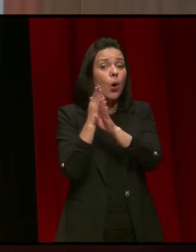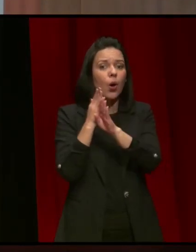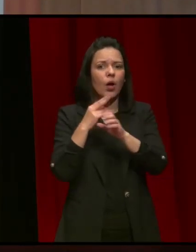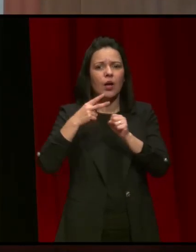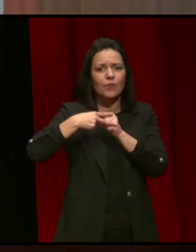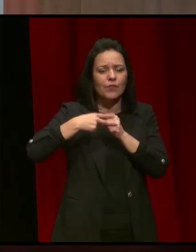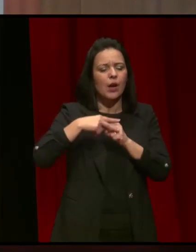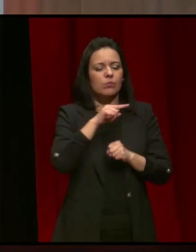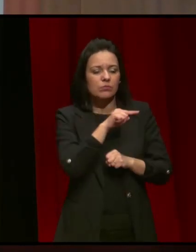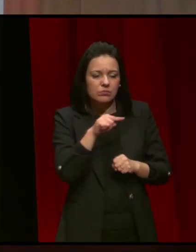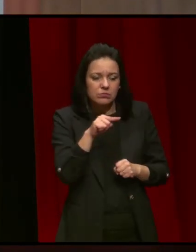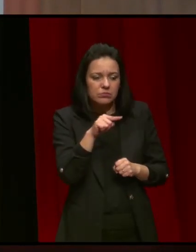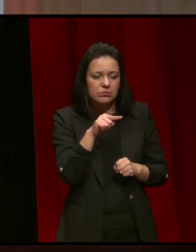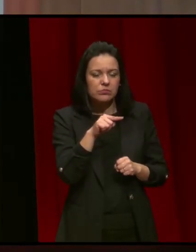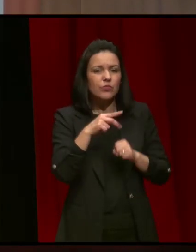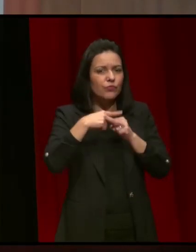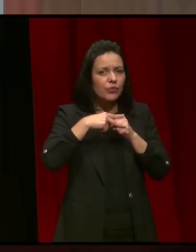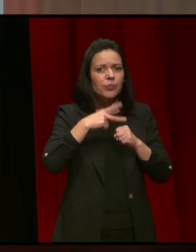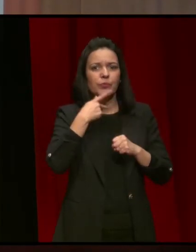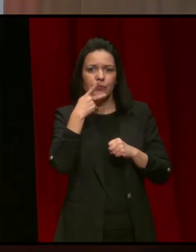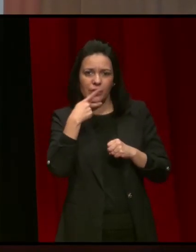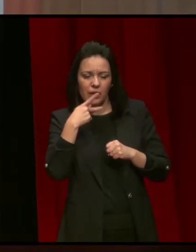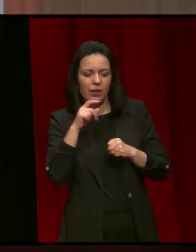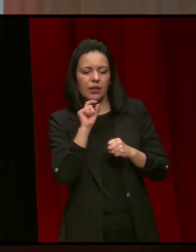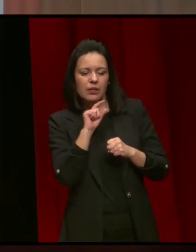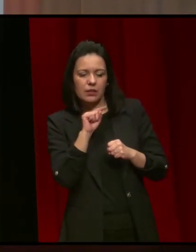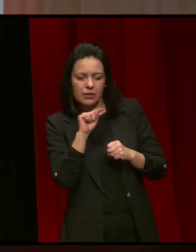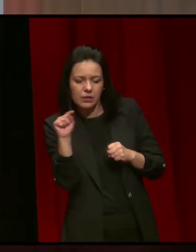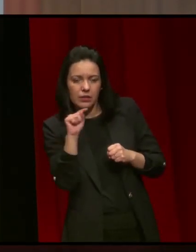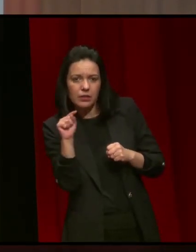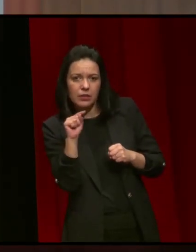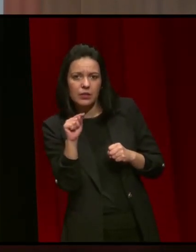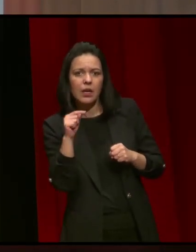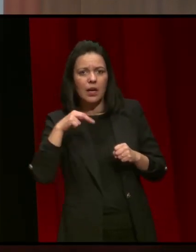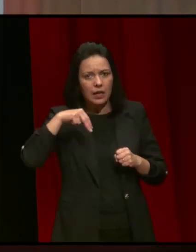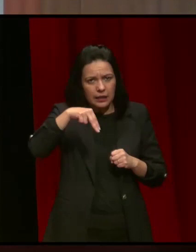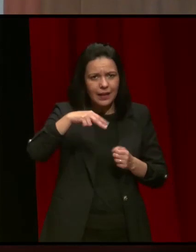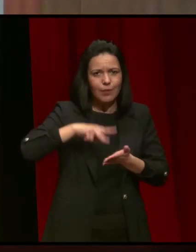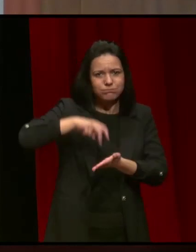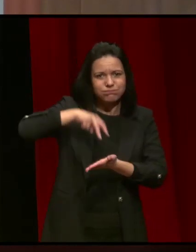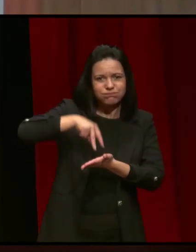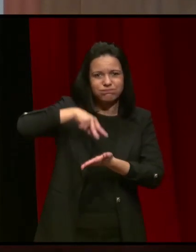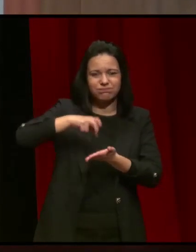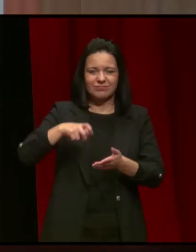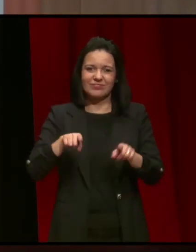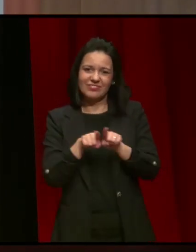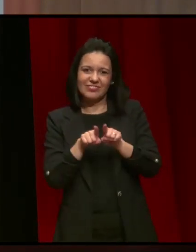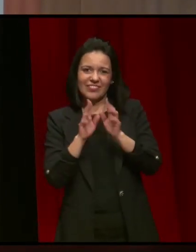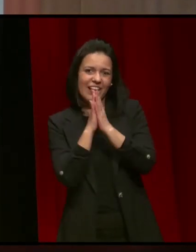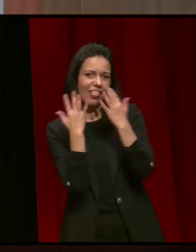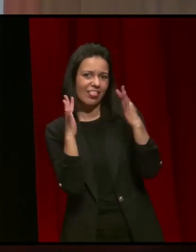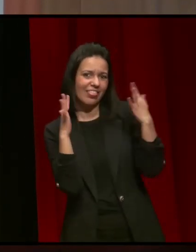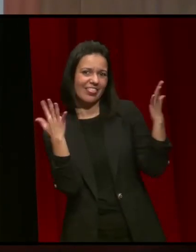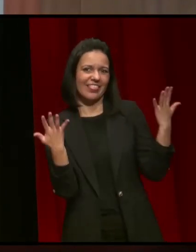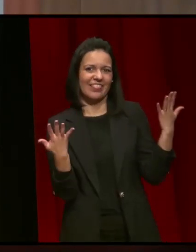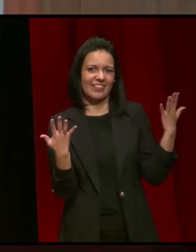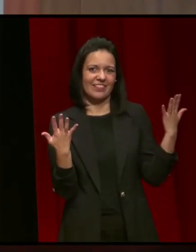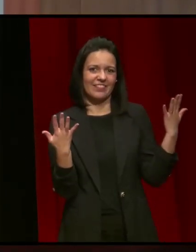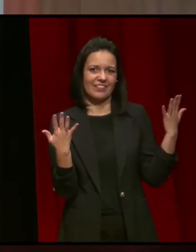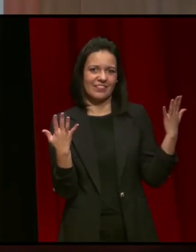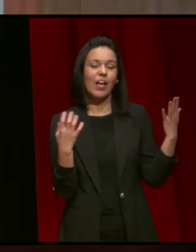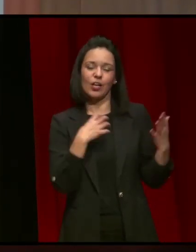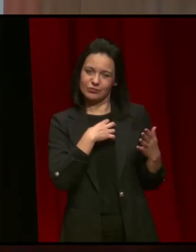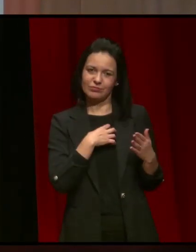Falar, perdoar, qualquer verbo, sabe o que é verbo, né? Caminhar é verbo, pular é verbo, bater palma, tudo que é